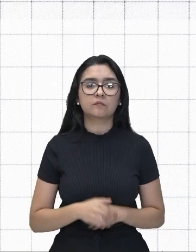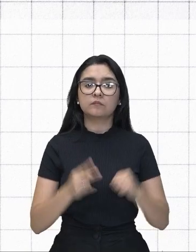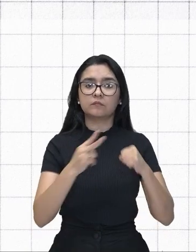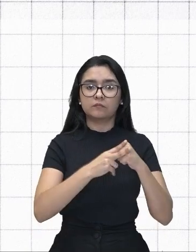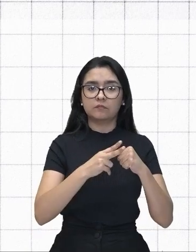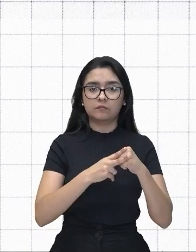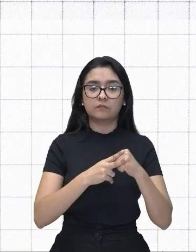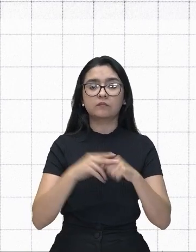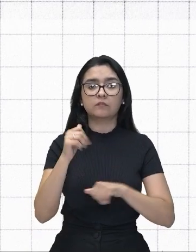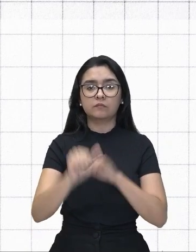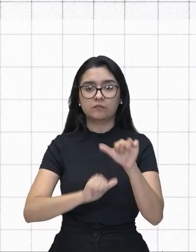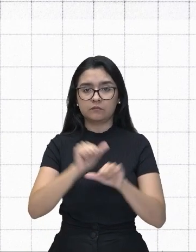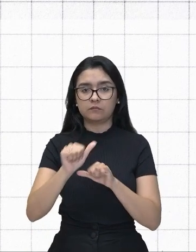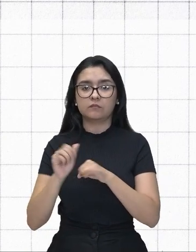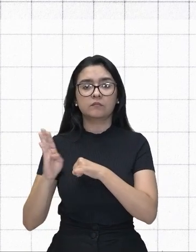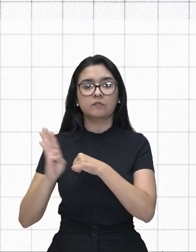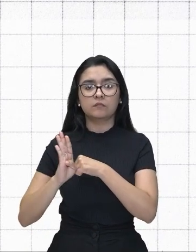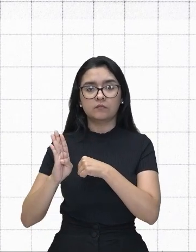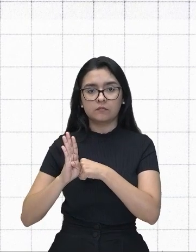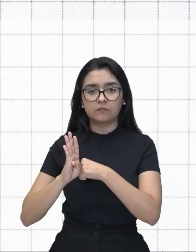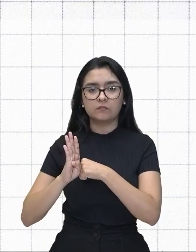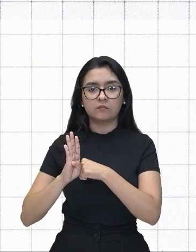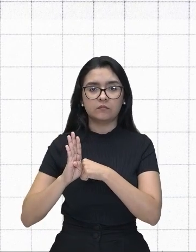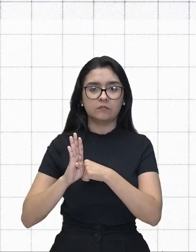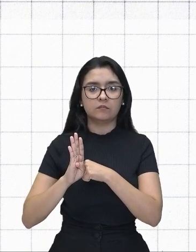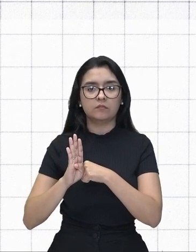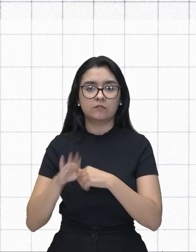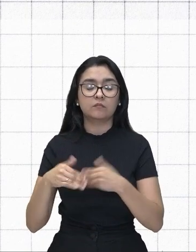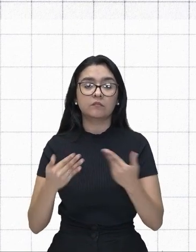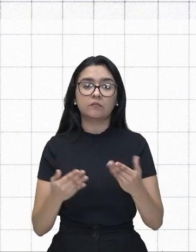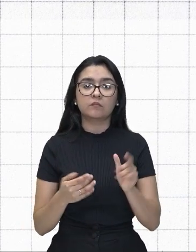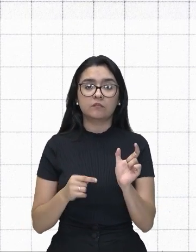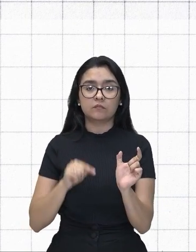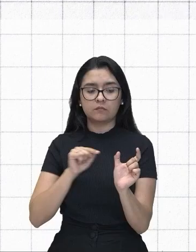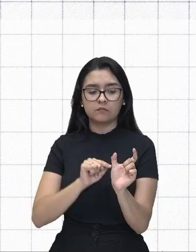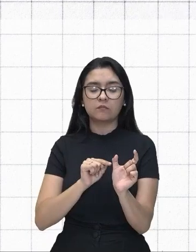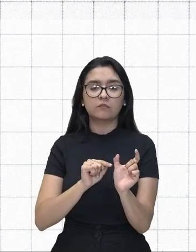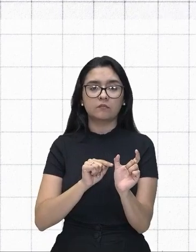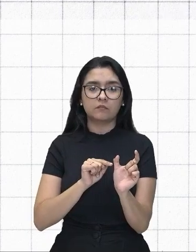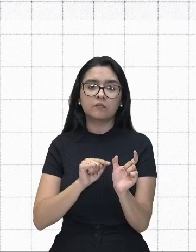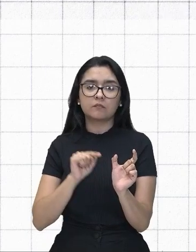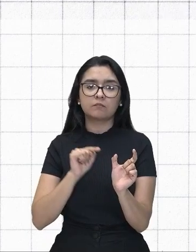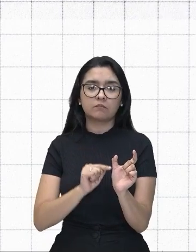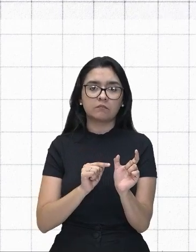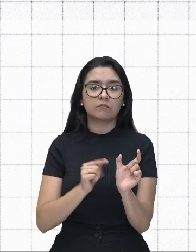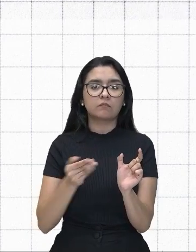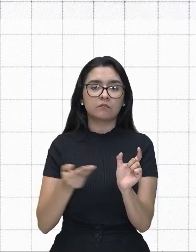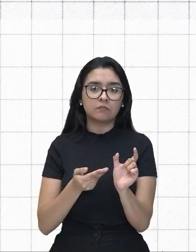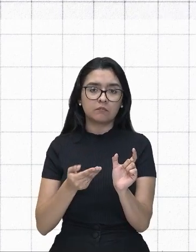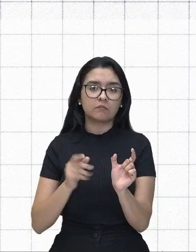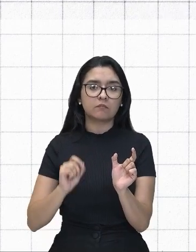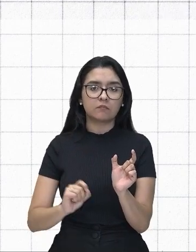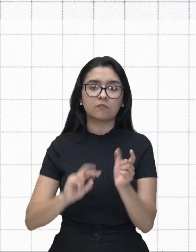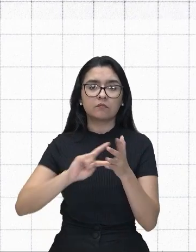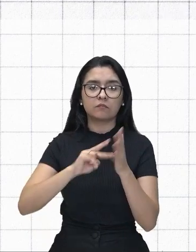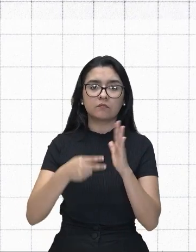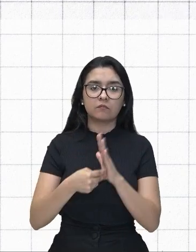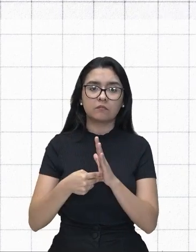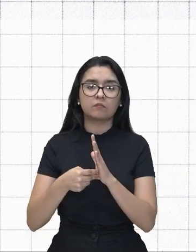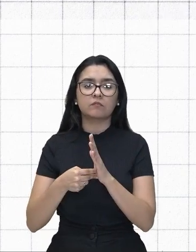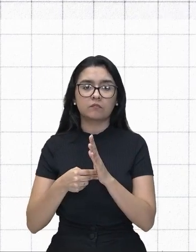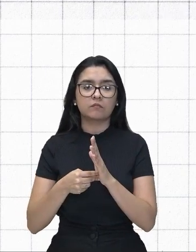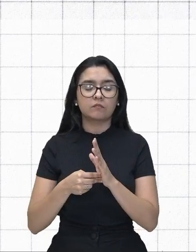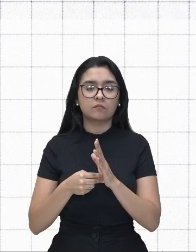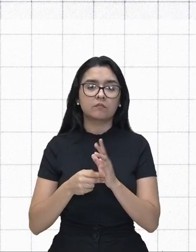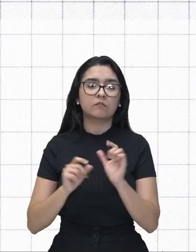em verbos que são transformados em substantivos. Neste caso, a palavra passa a significar